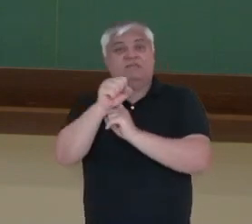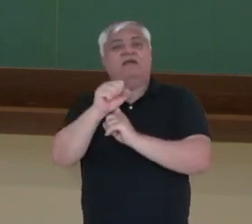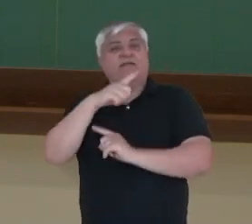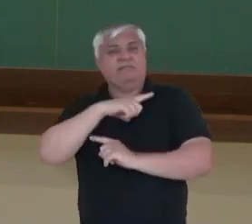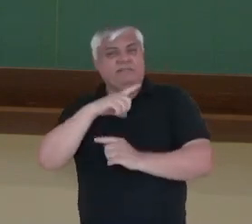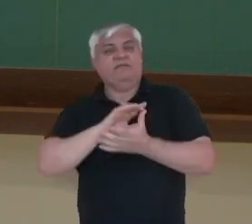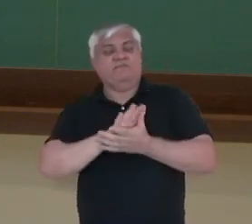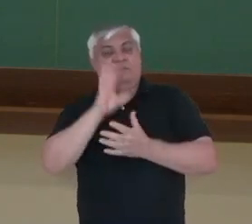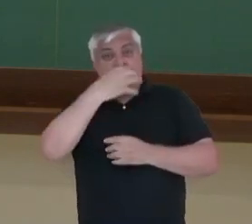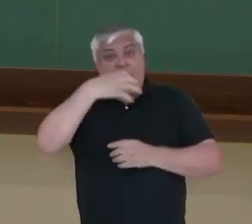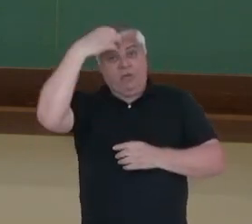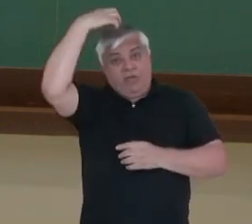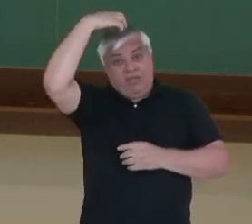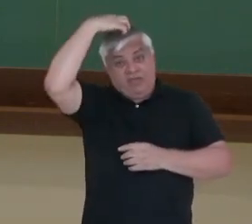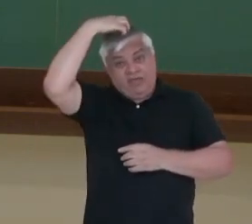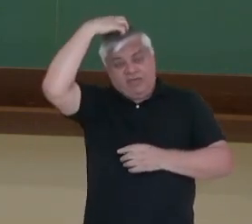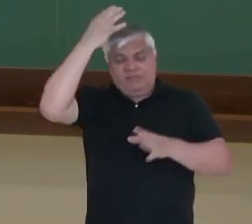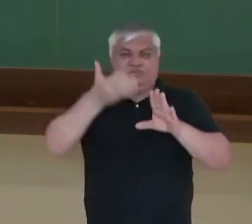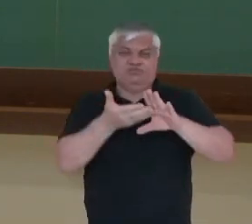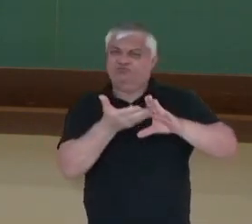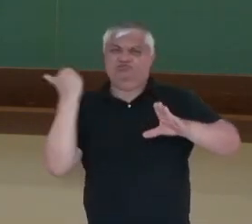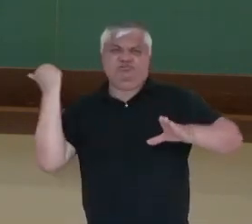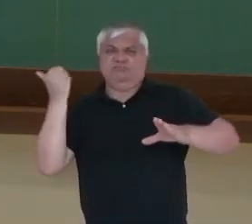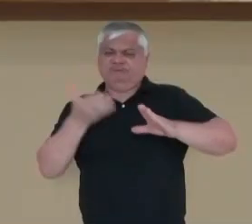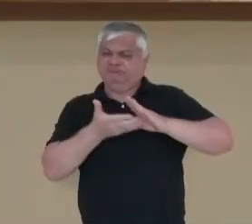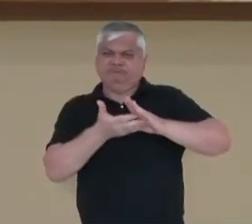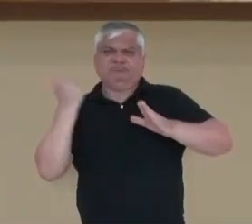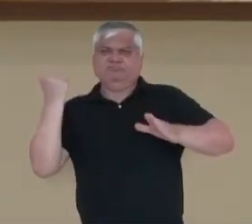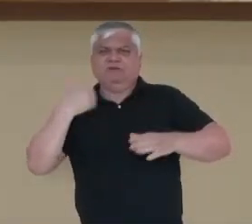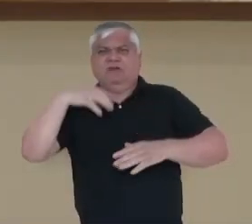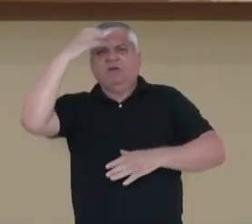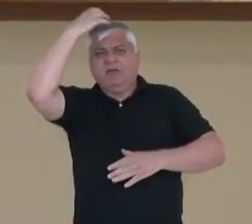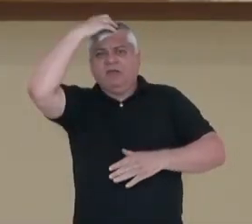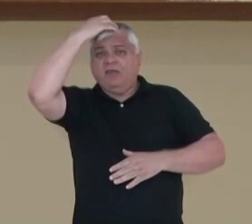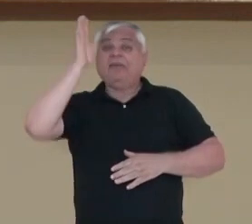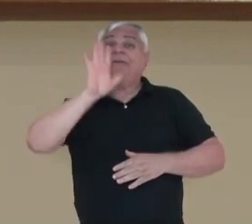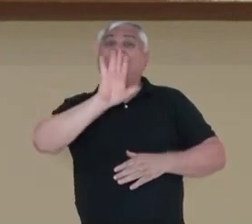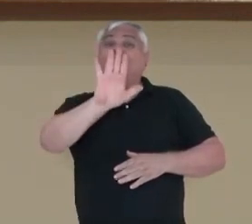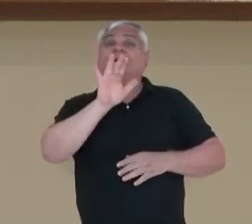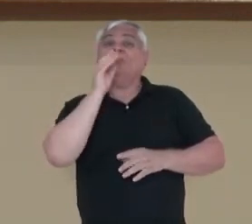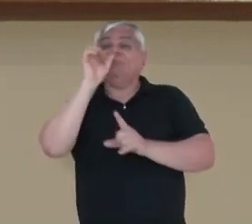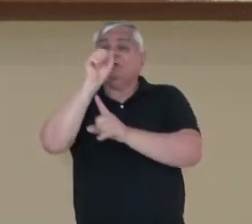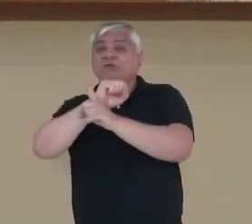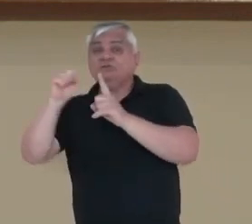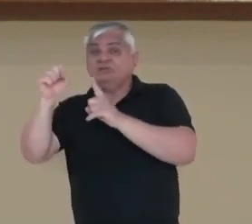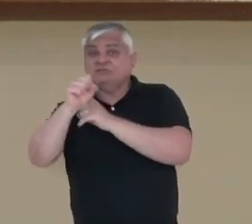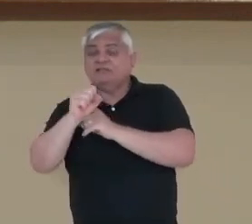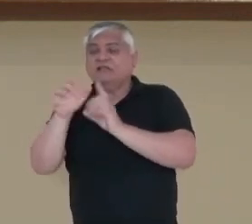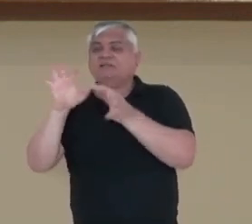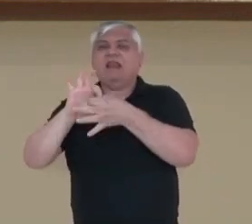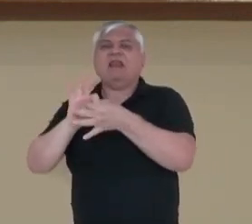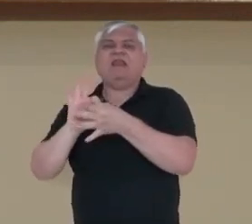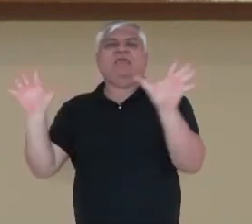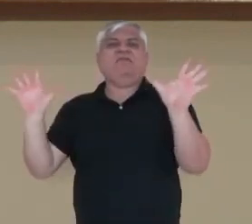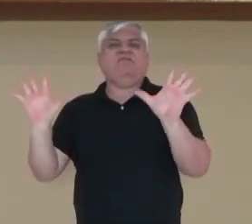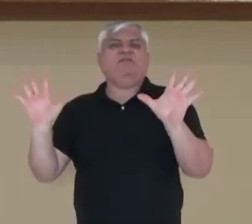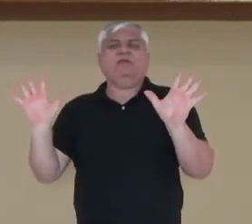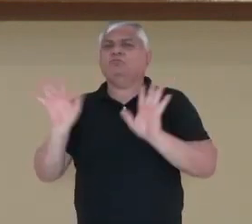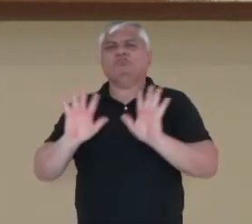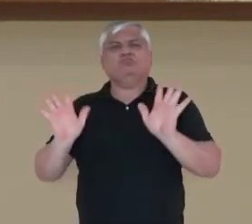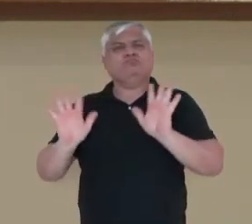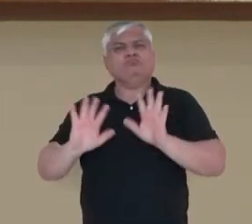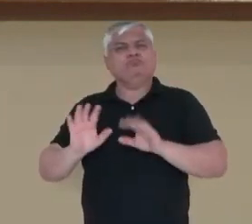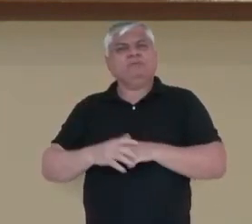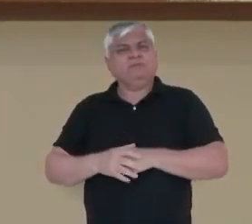Leopoldo II sair dentro de lá, mas não houve uma opressão da sociedade para que o Congo se tornasse naquele